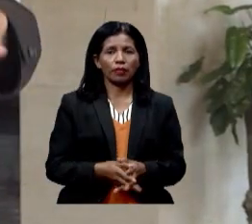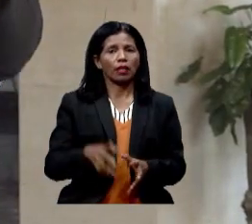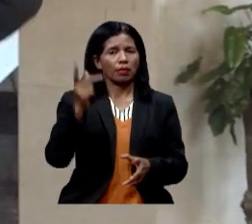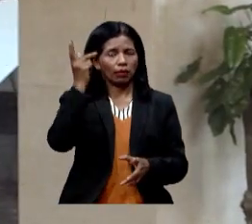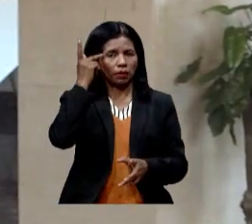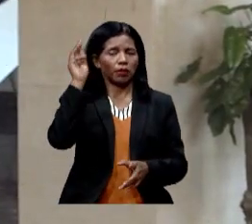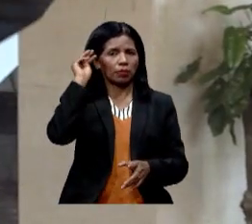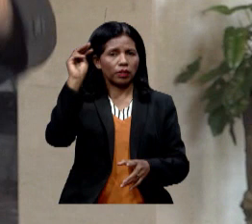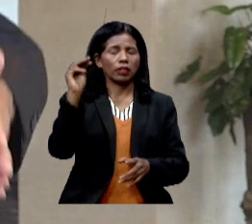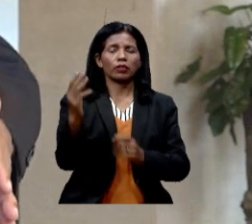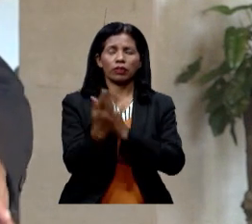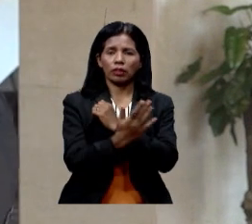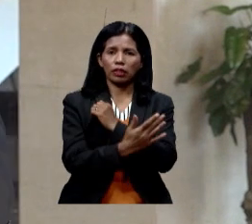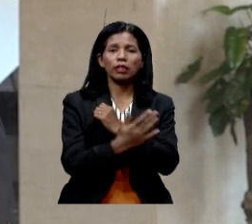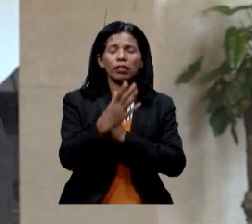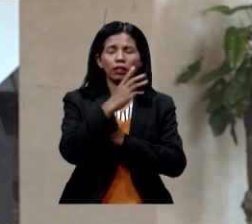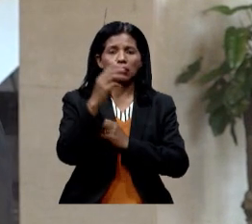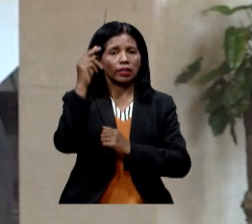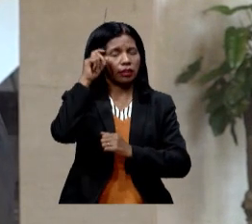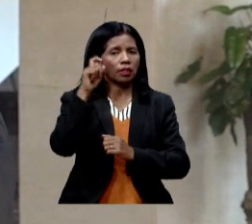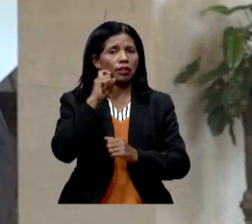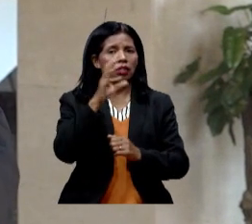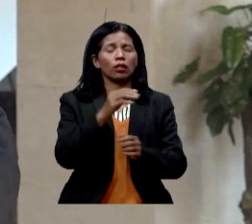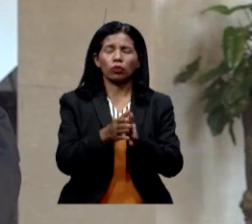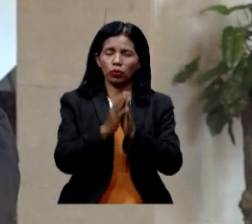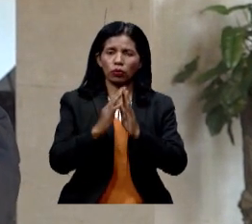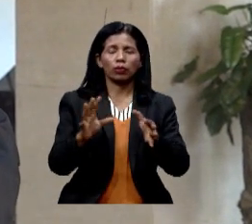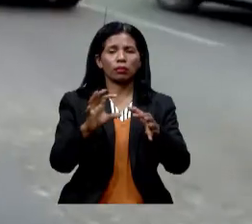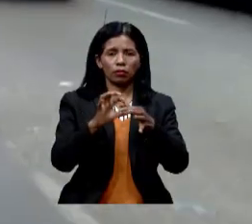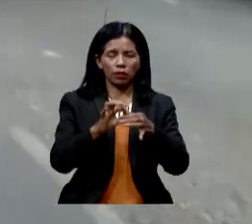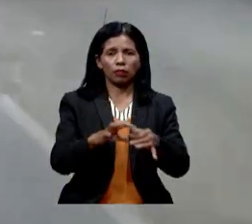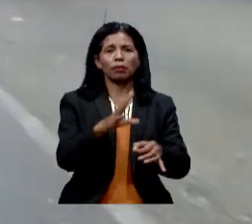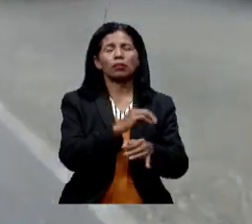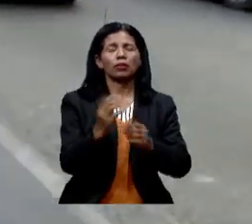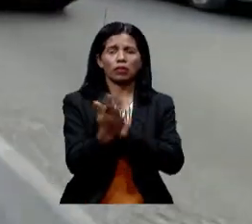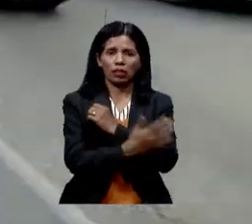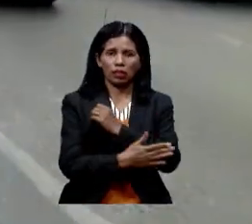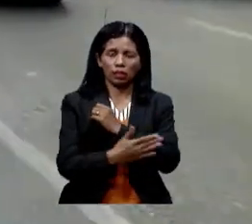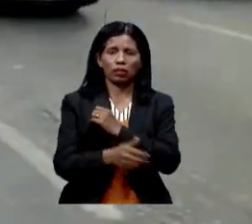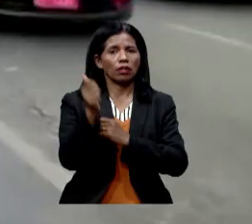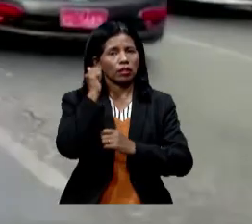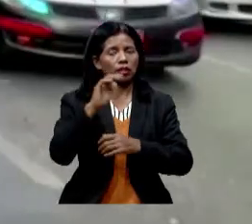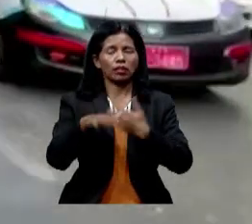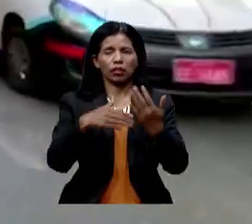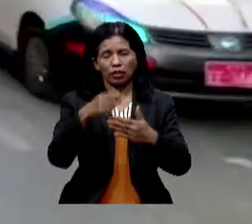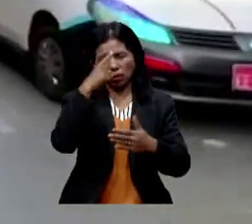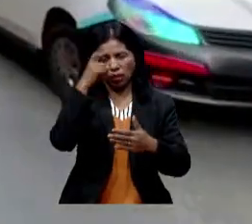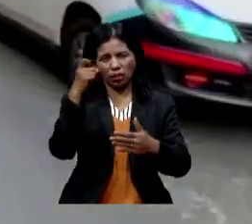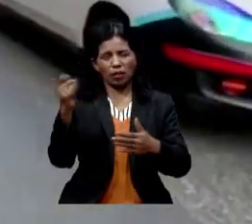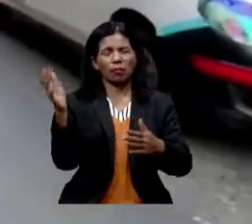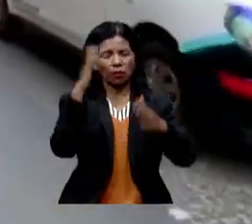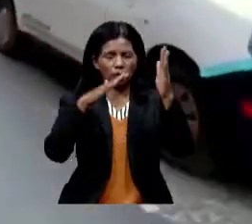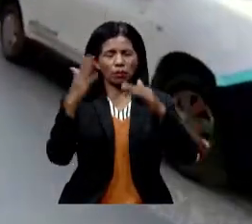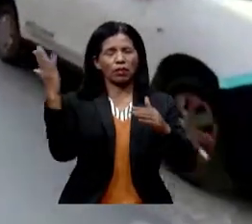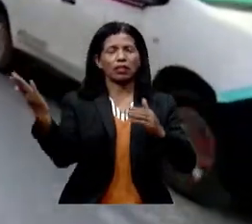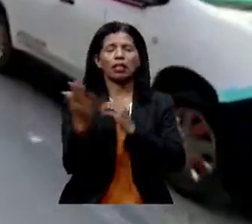Primeiro-ministro Kairala Sanana Guzmão, cujo líder nação membro ASEAN Sira, a tu resolve conflito nebe acontece em Myanmar, também a nação refere a Nessan